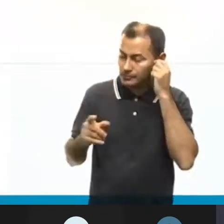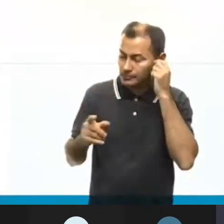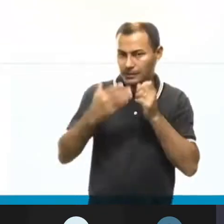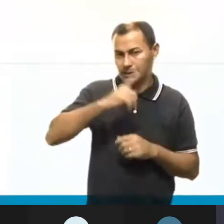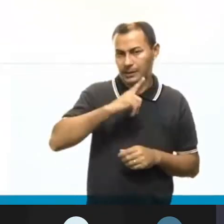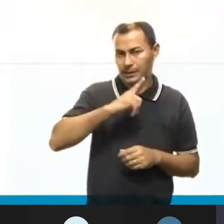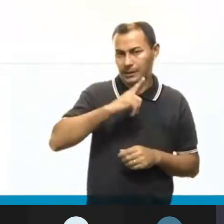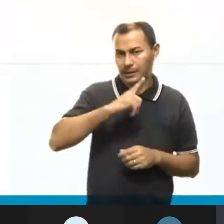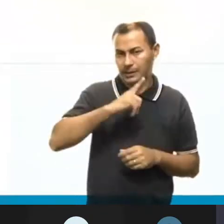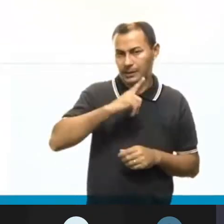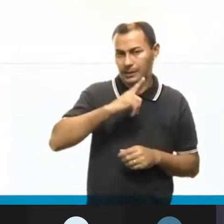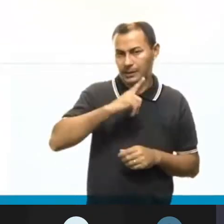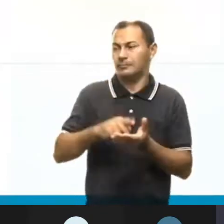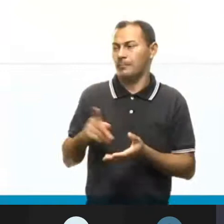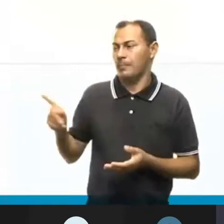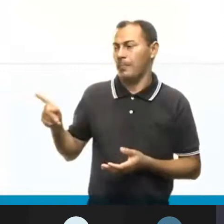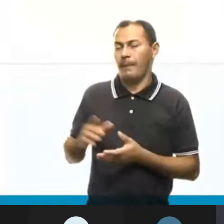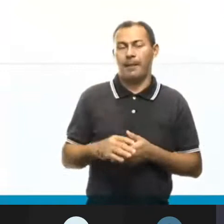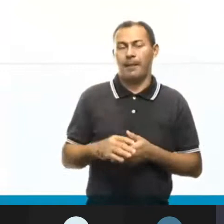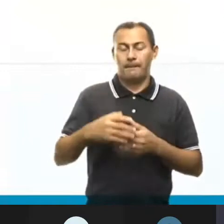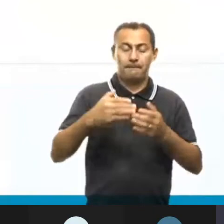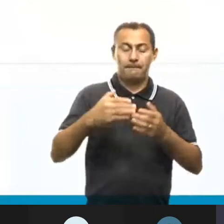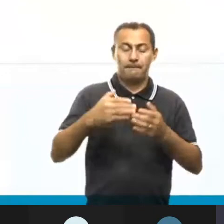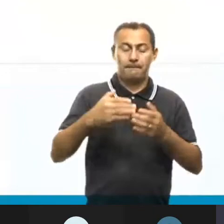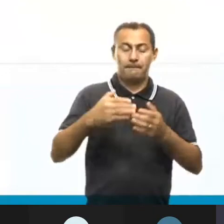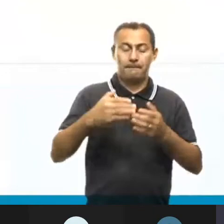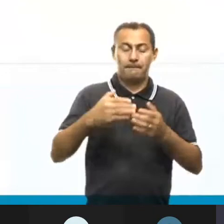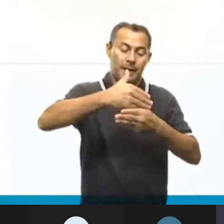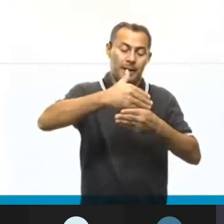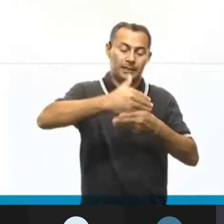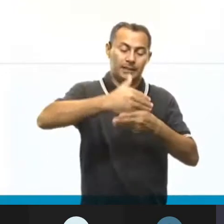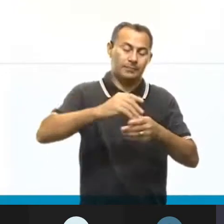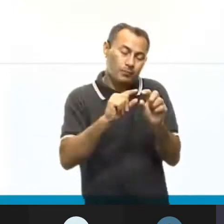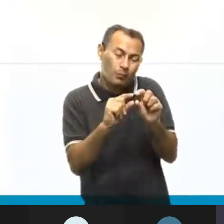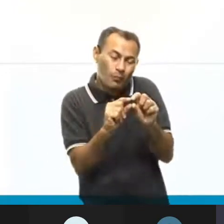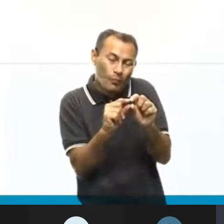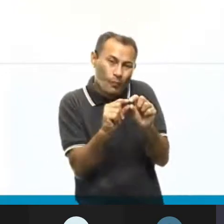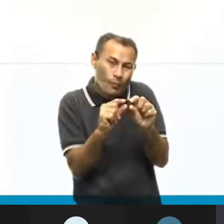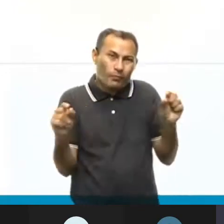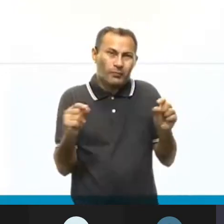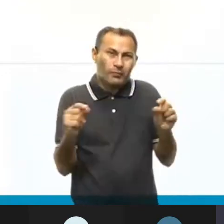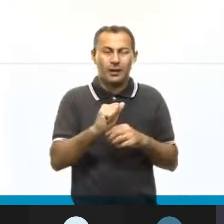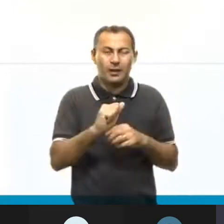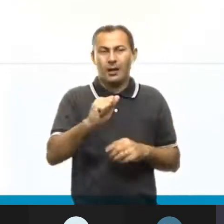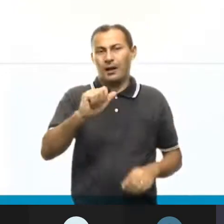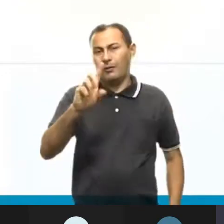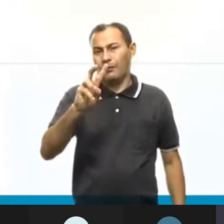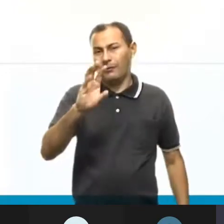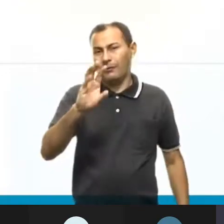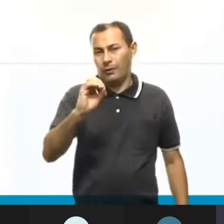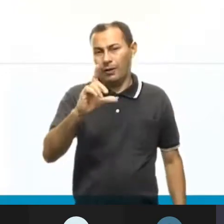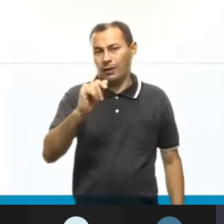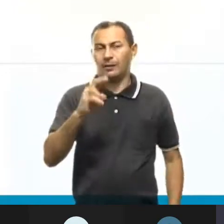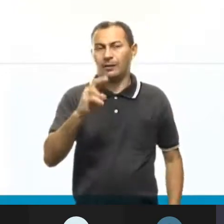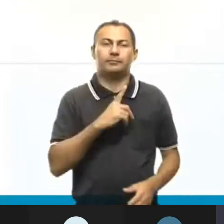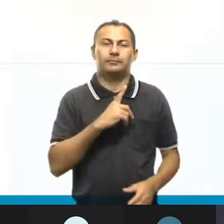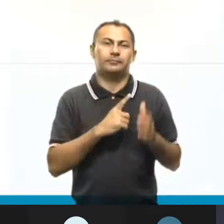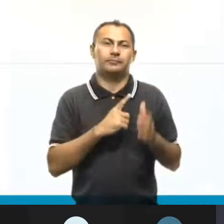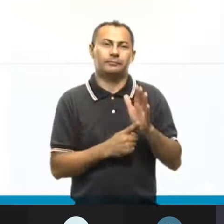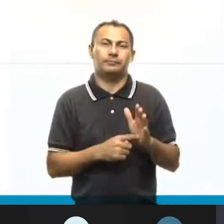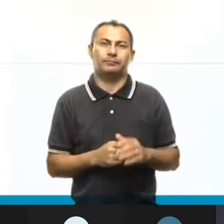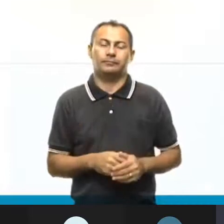a presença, né, na verdade, aí, essa parede bem fininha, esse septo interalveolar bem fininho aí, né, e a